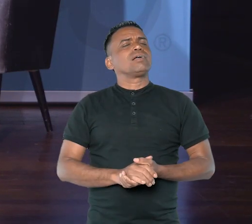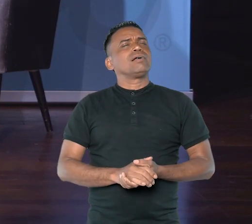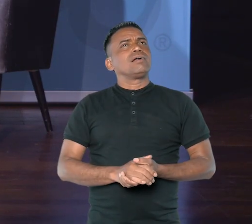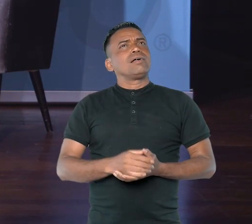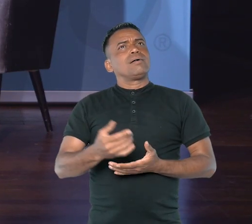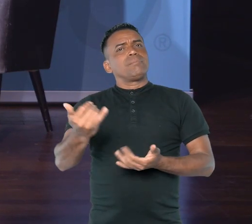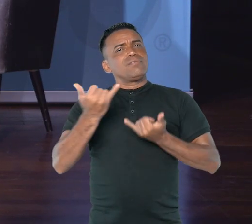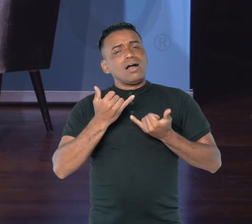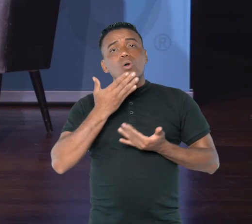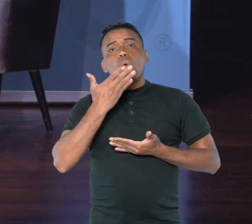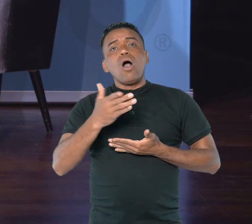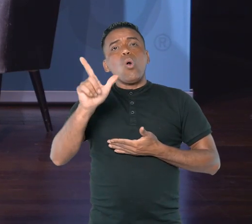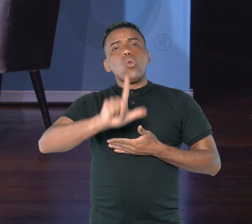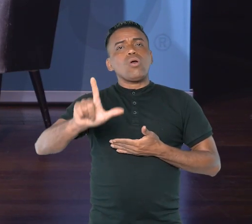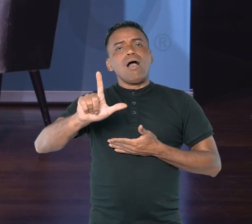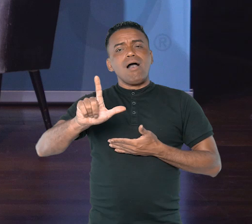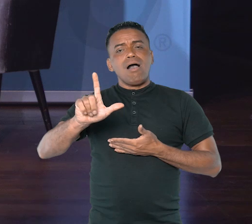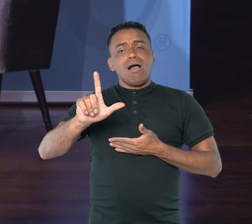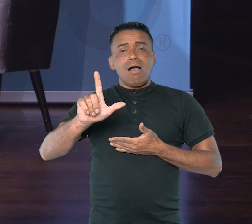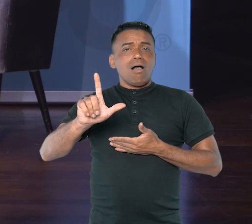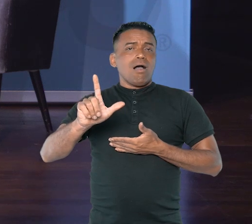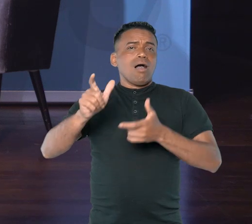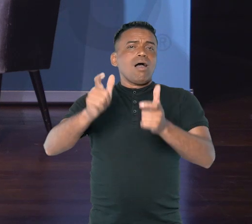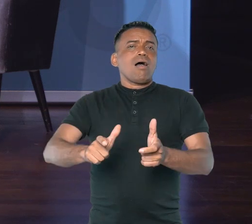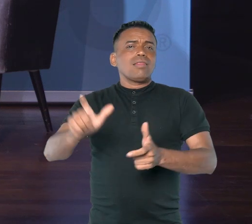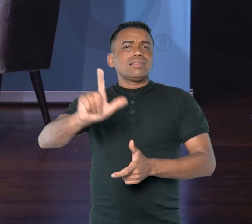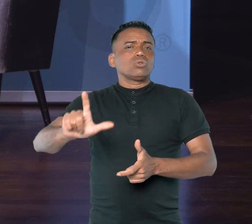a literatura ocupa na sua vida.